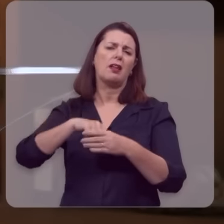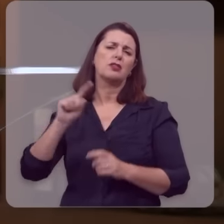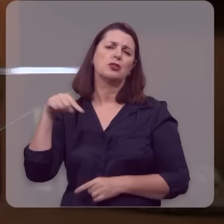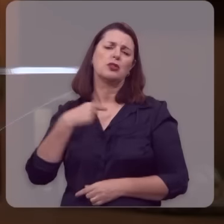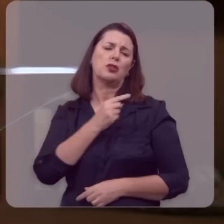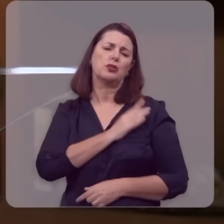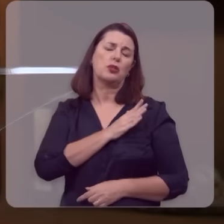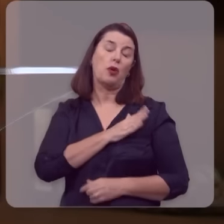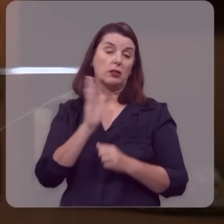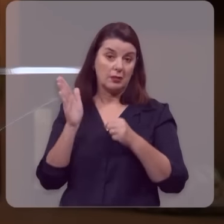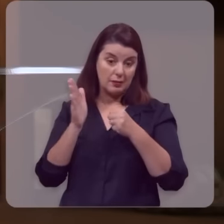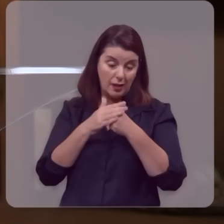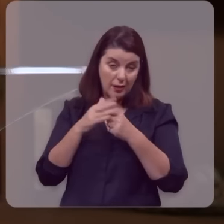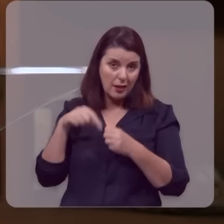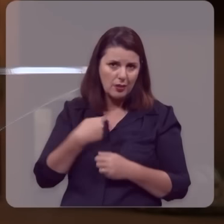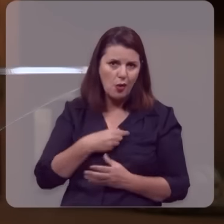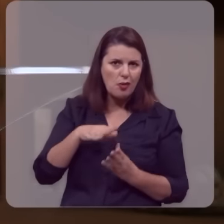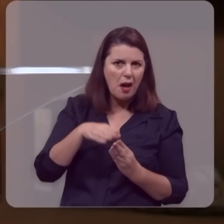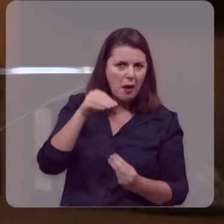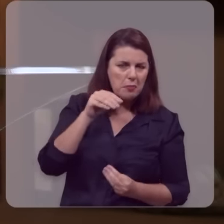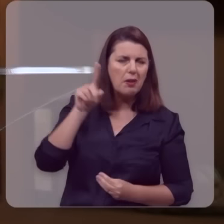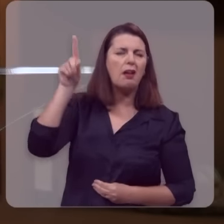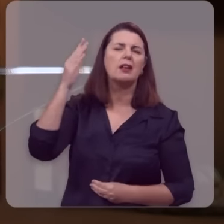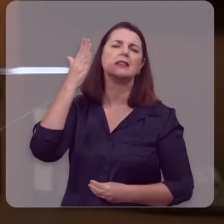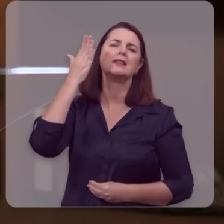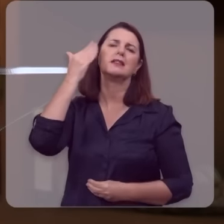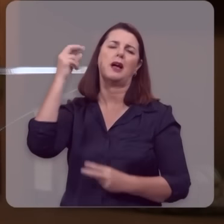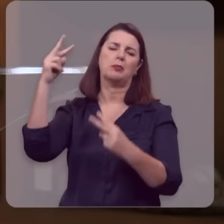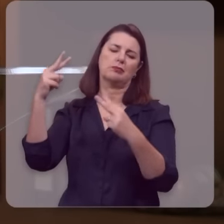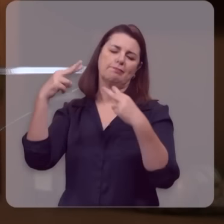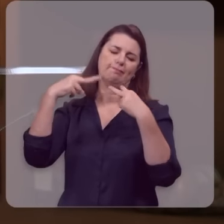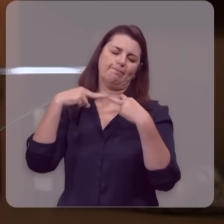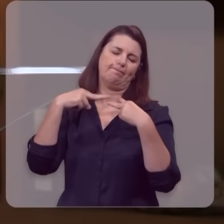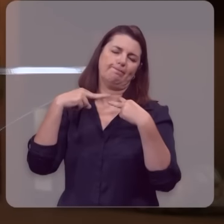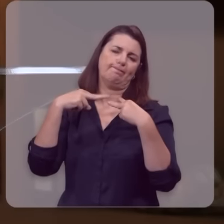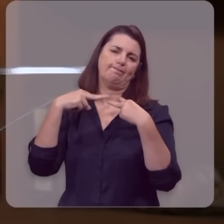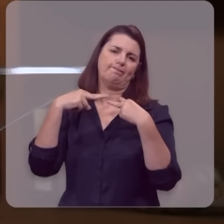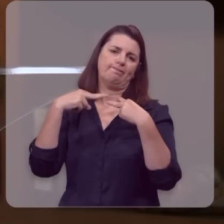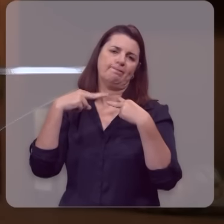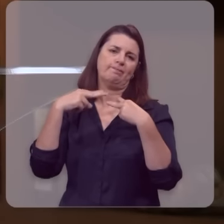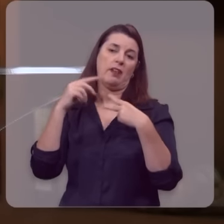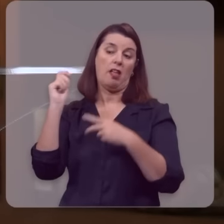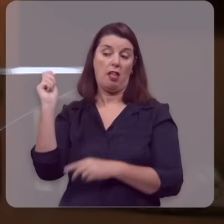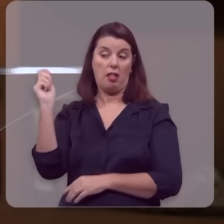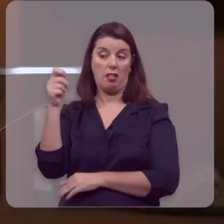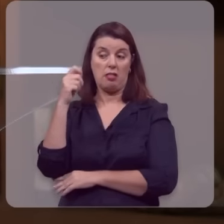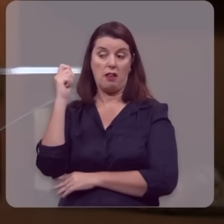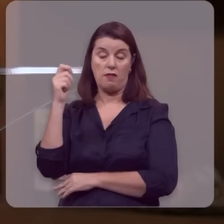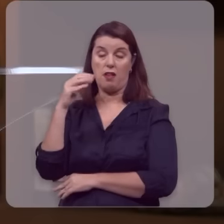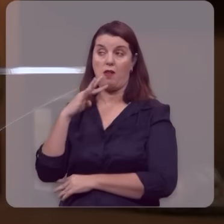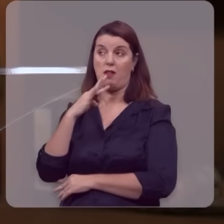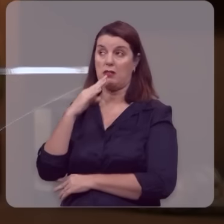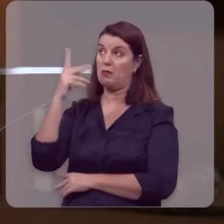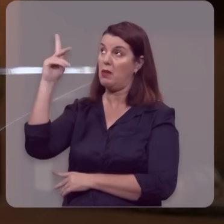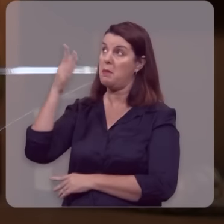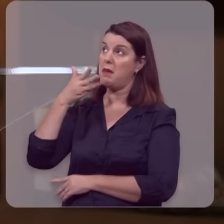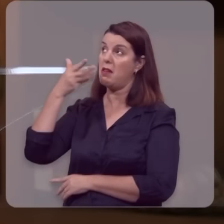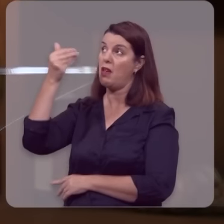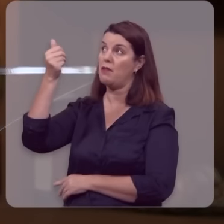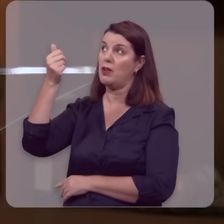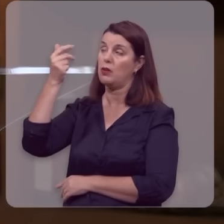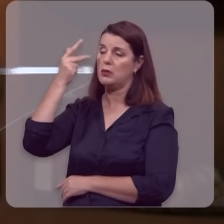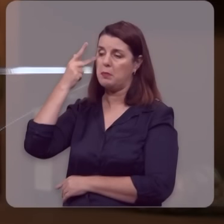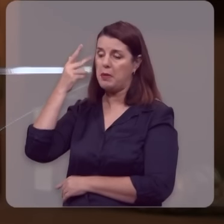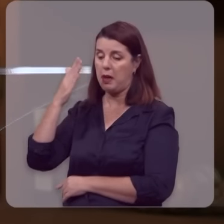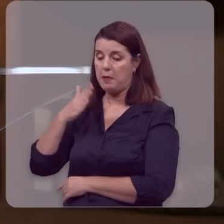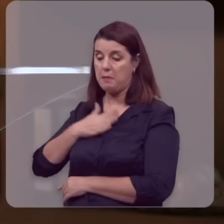os segredos da nossa alma ele tudo sonda tudo vê e Davi diz esse conhecimento é maravilhoso demais